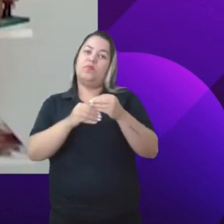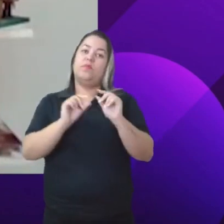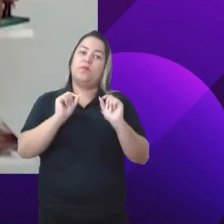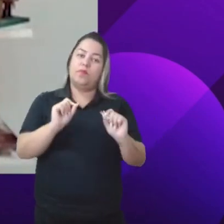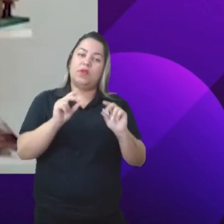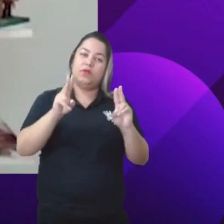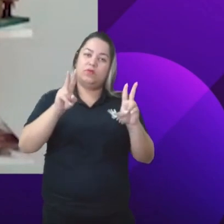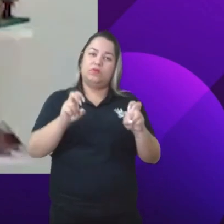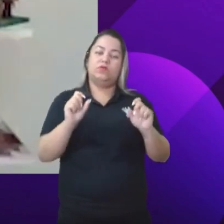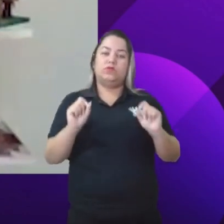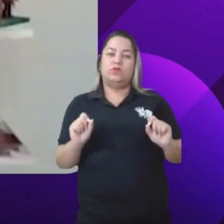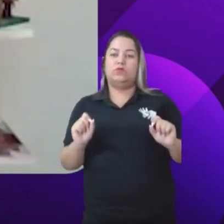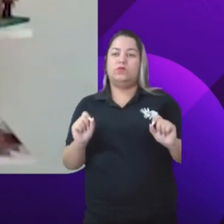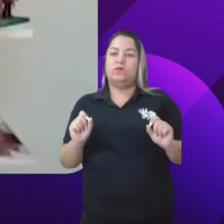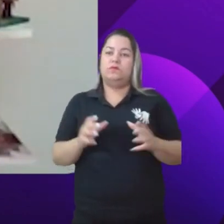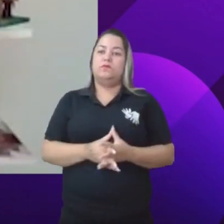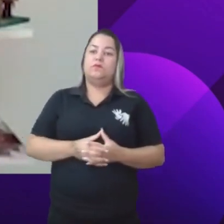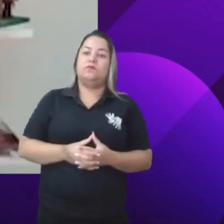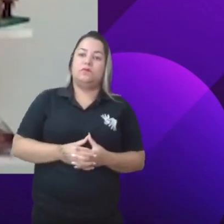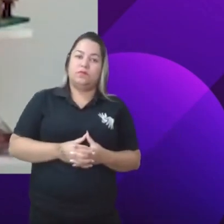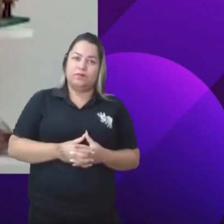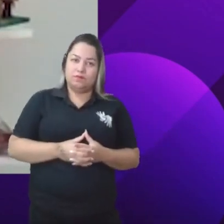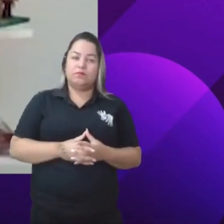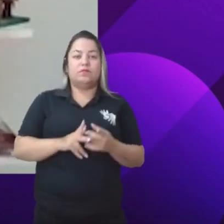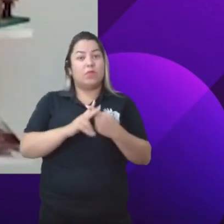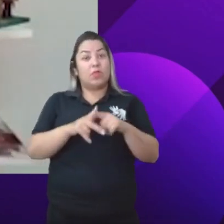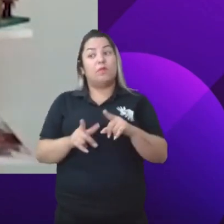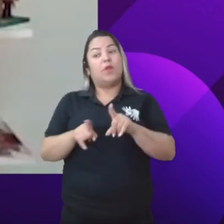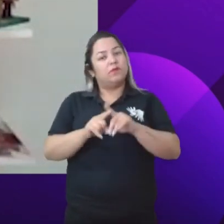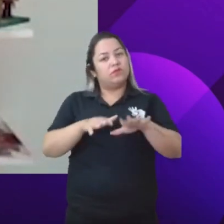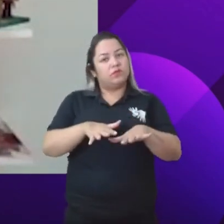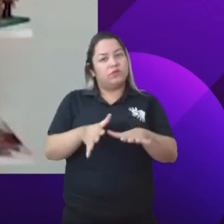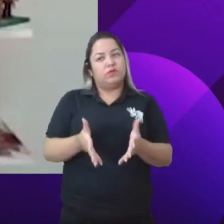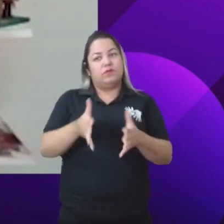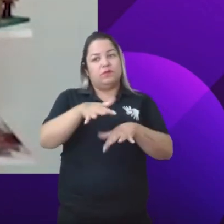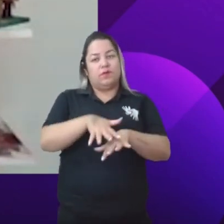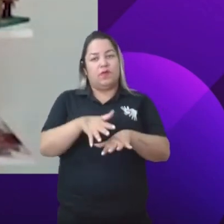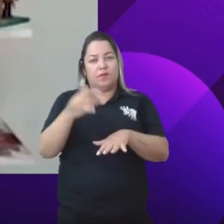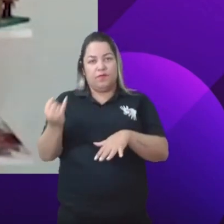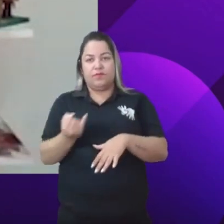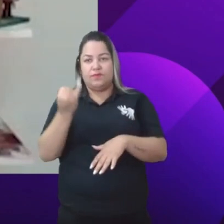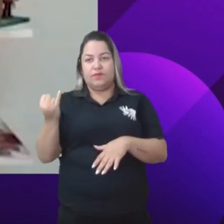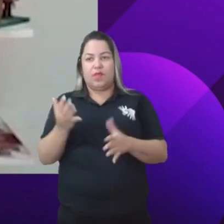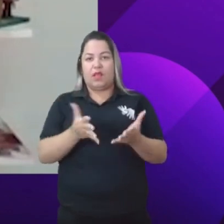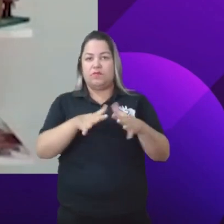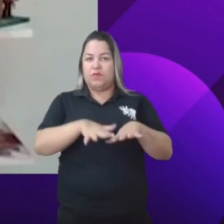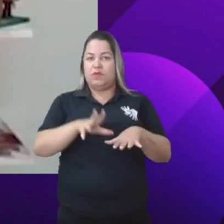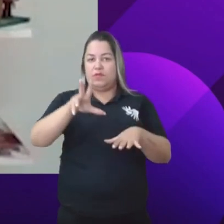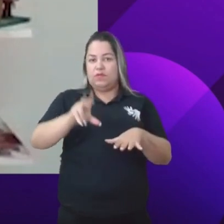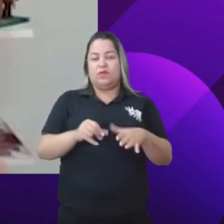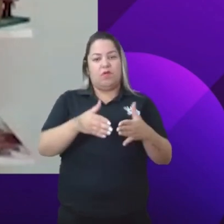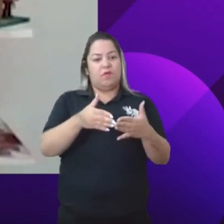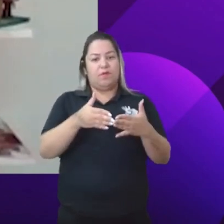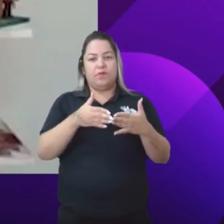enfoque sobre essa reconfiguração de acessibilidade, né? É importante a gente saber que a acessibilidade não é um favor.